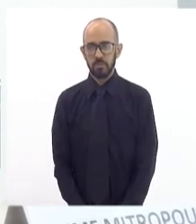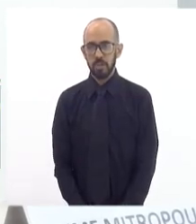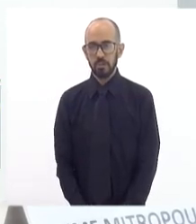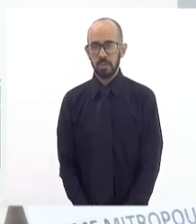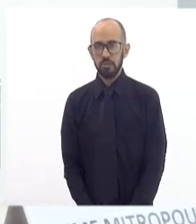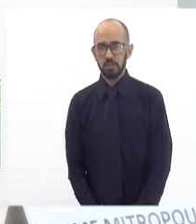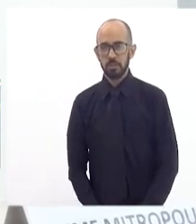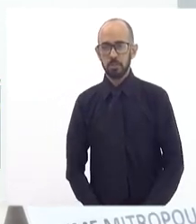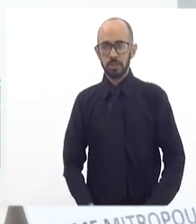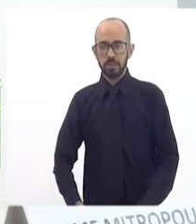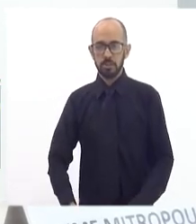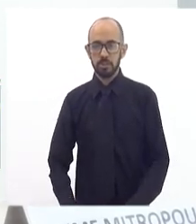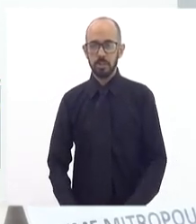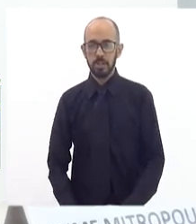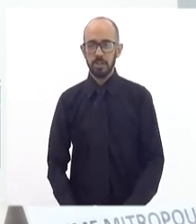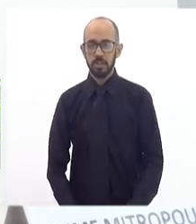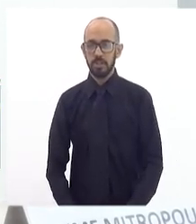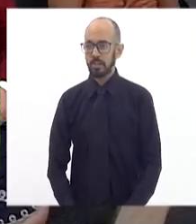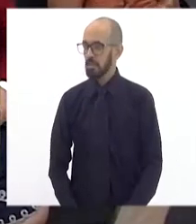e